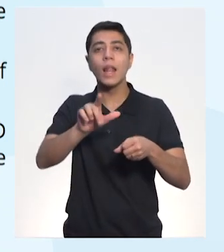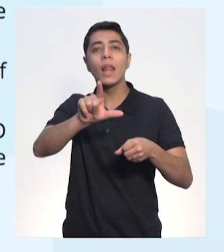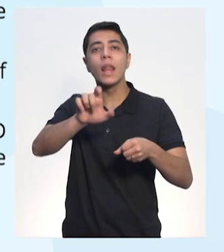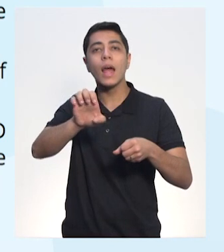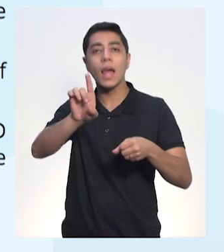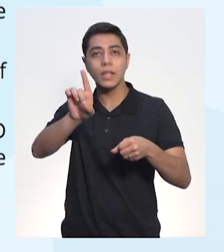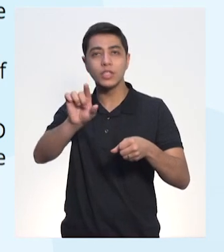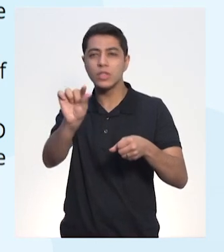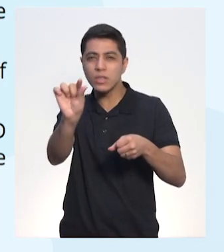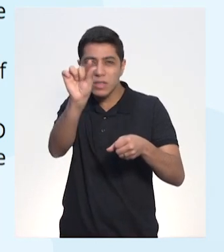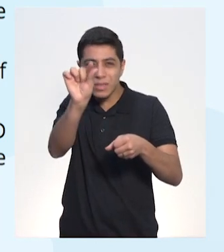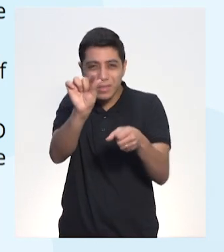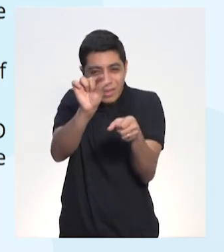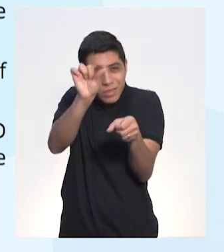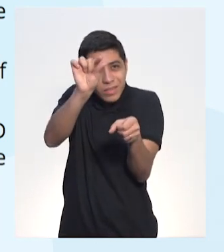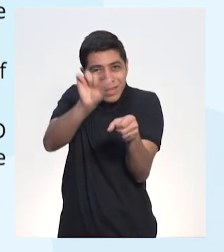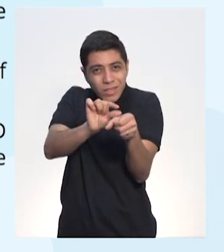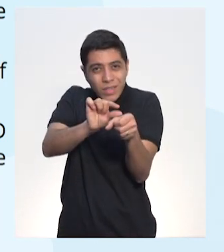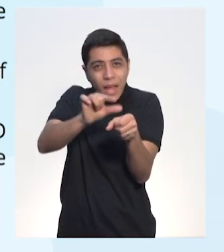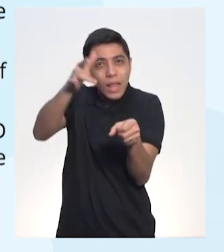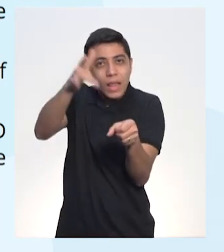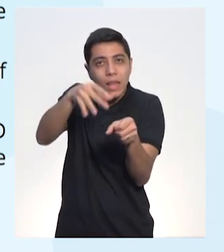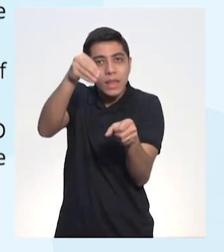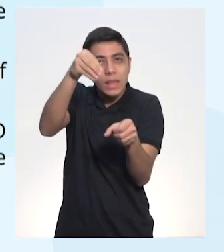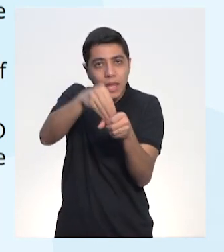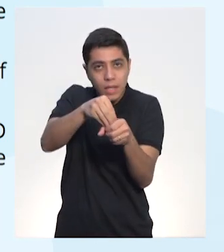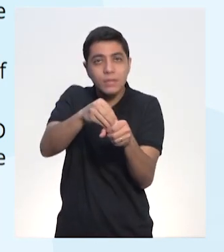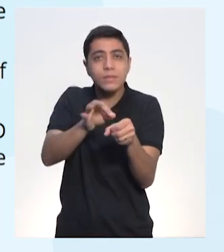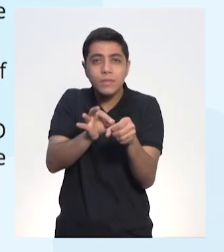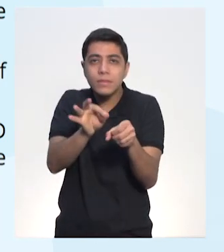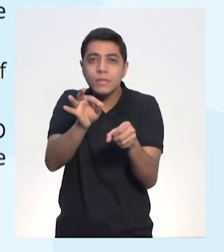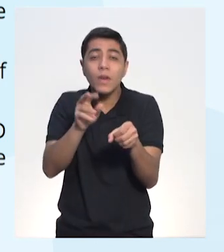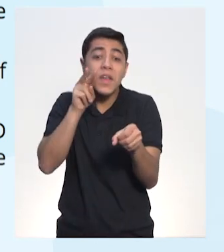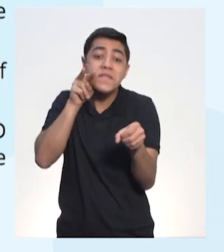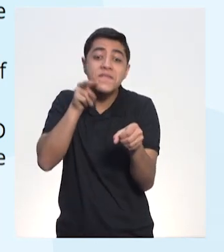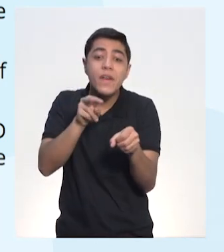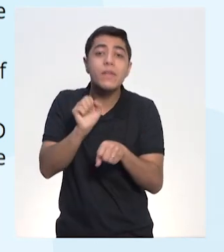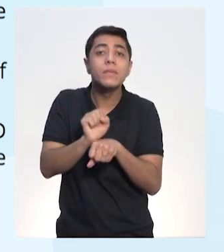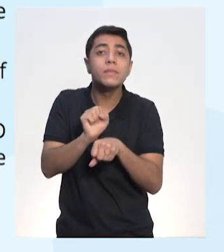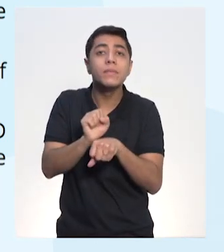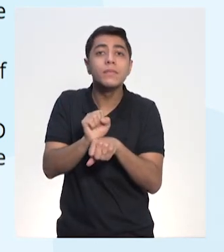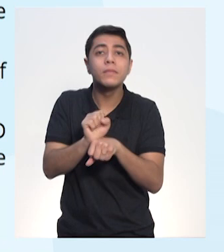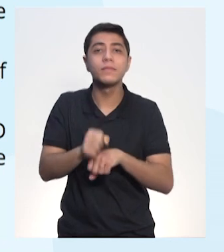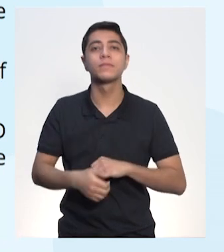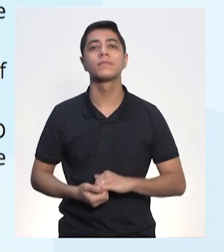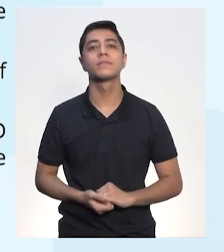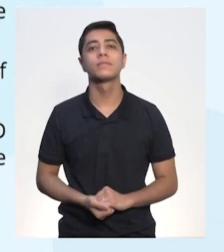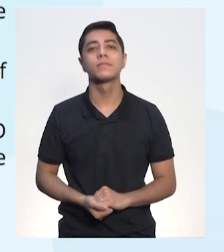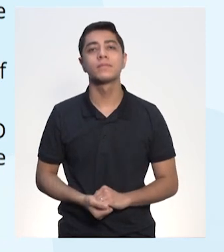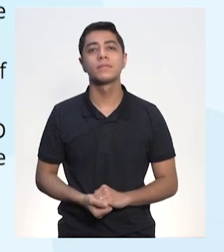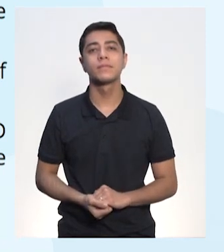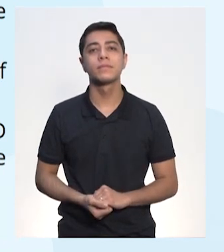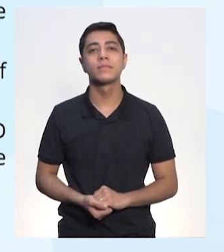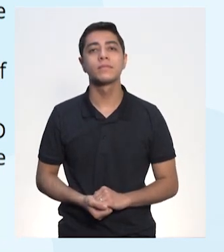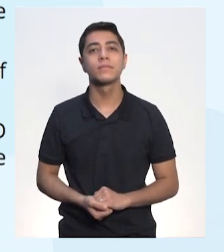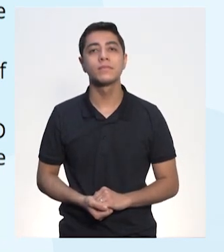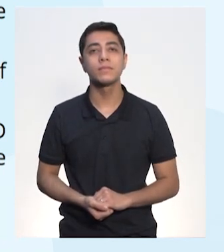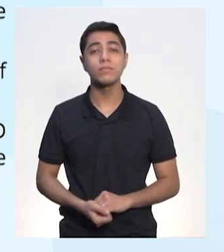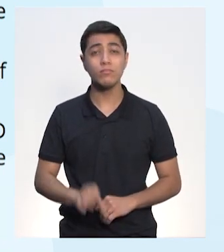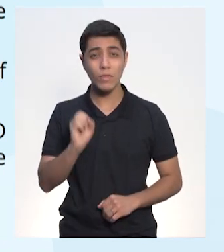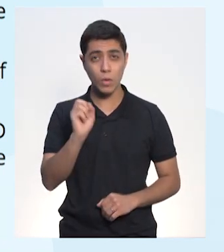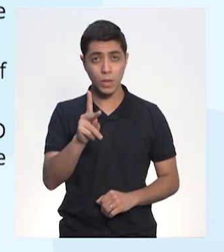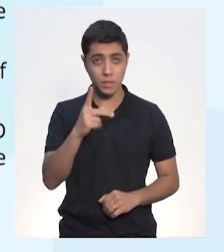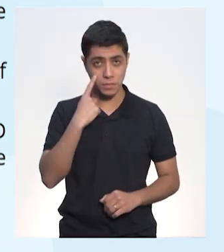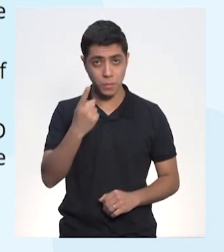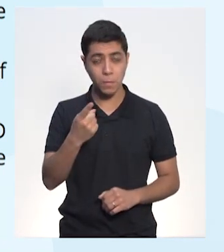fez. que você fez And see what happens. e veja o que acontece. Vocês perceberam que aqui a gente pode trabalhar, para fazer a estratégia de